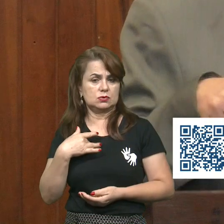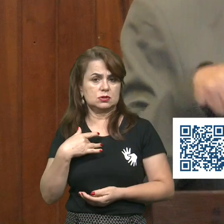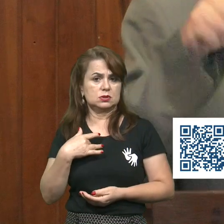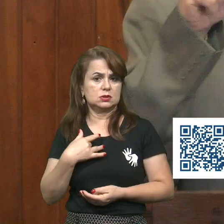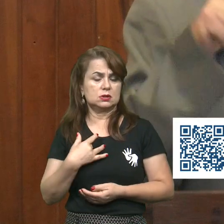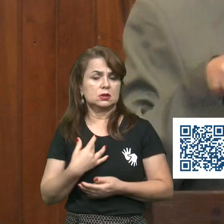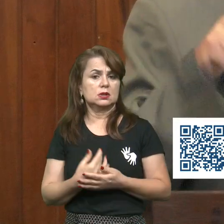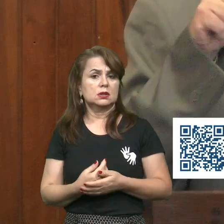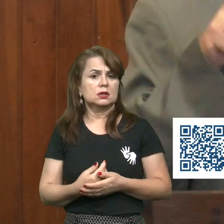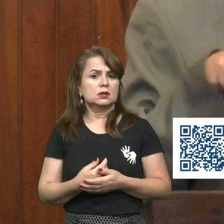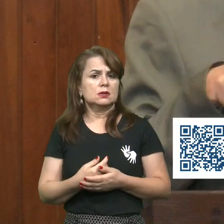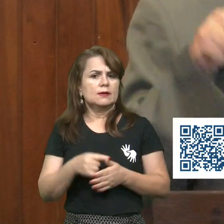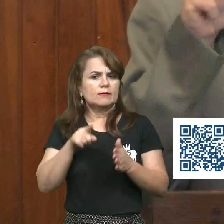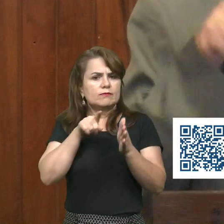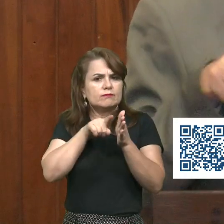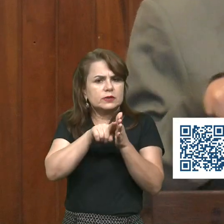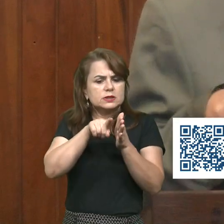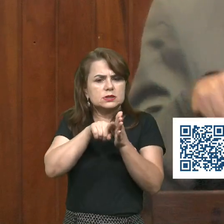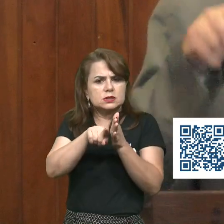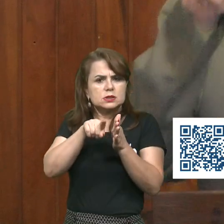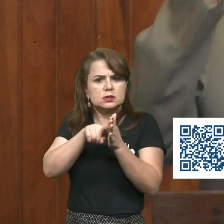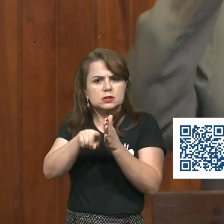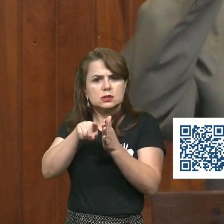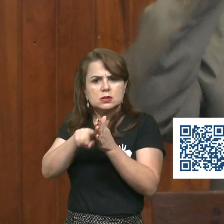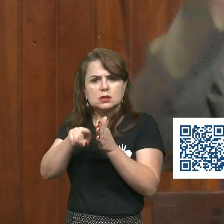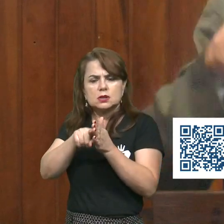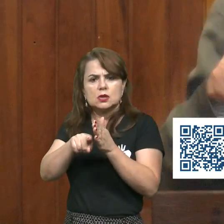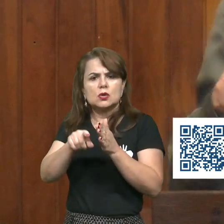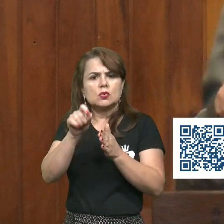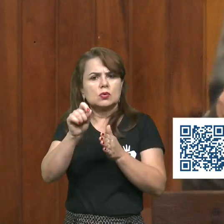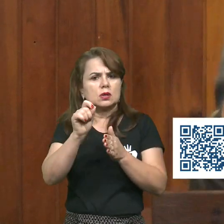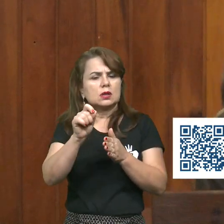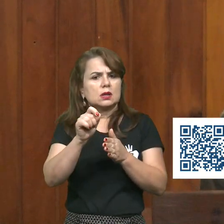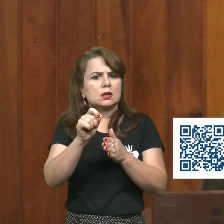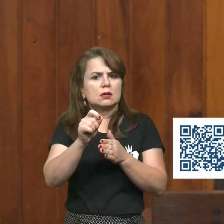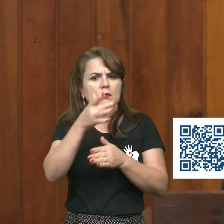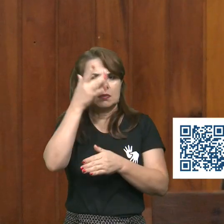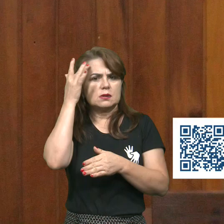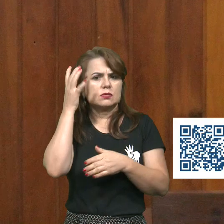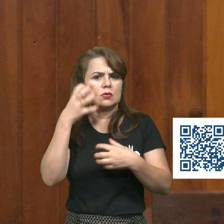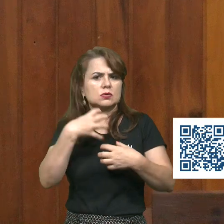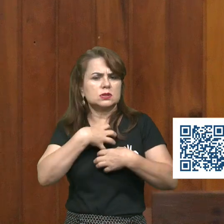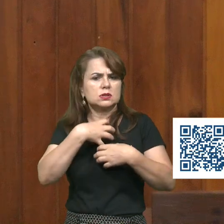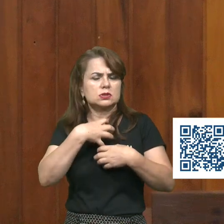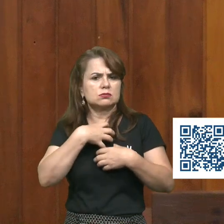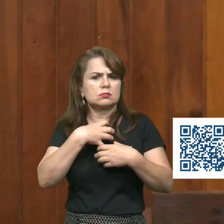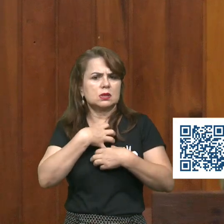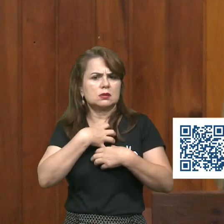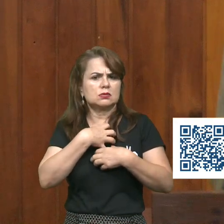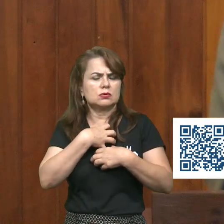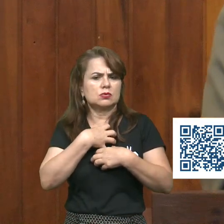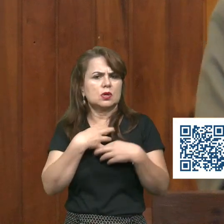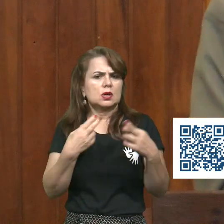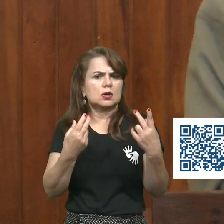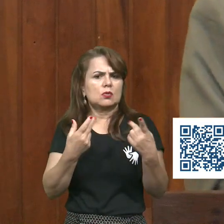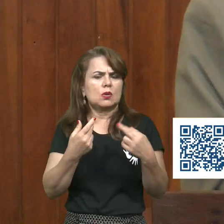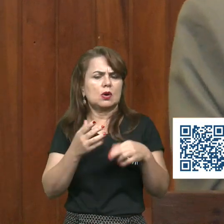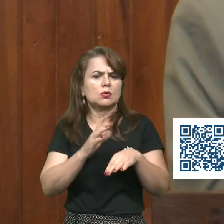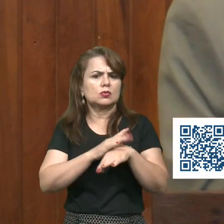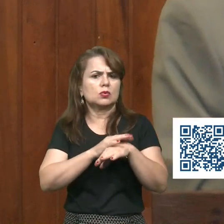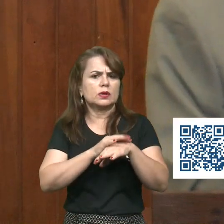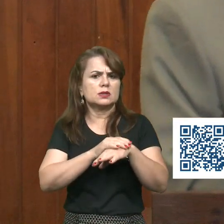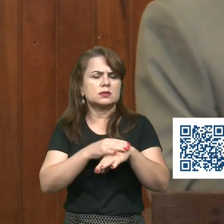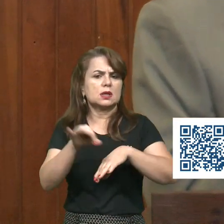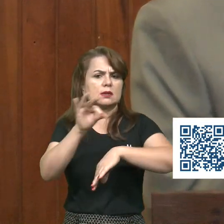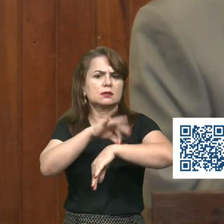Epidemiológica, investiga a possibilidade de quadros clínicos estarem associados a doenças como a